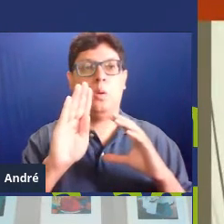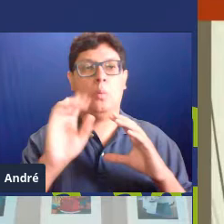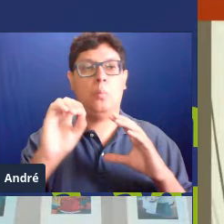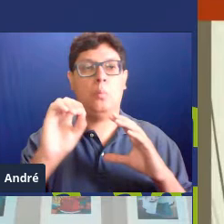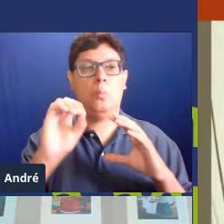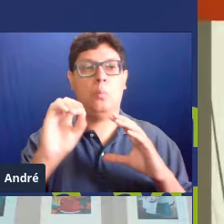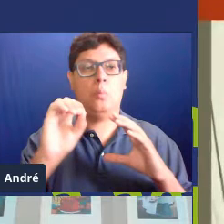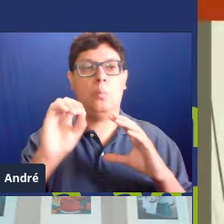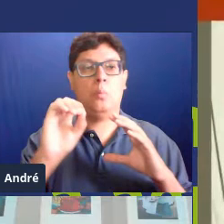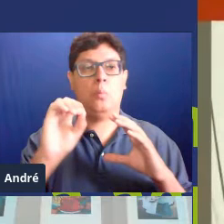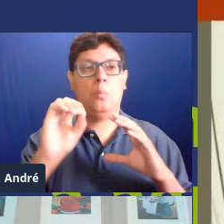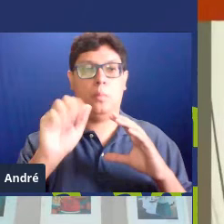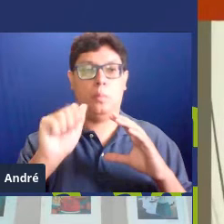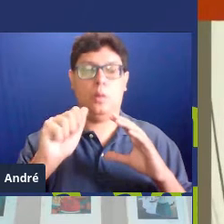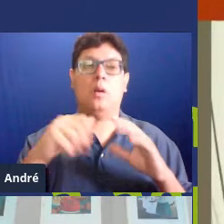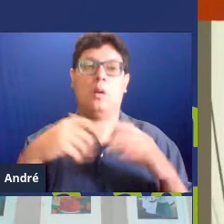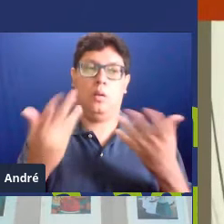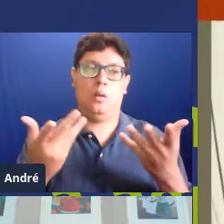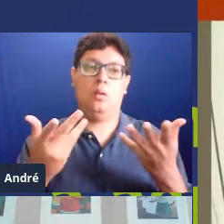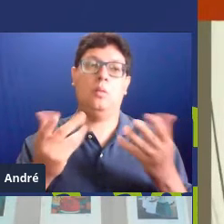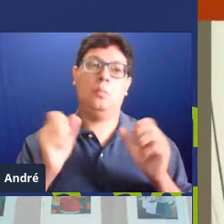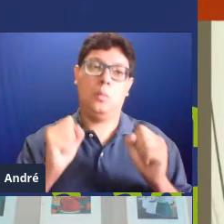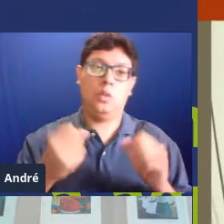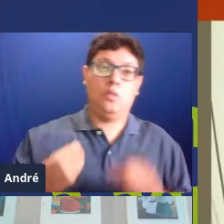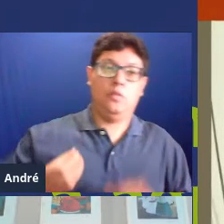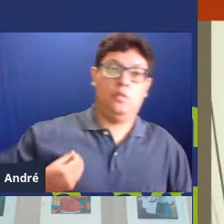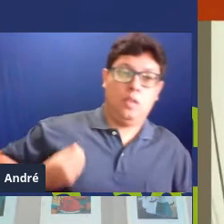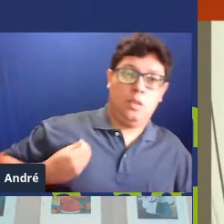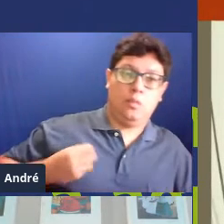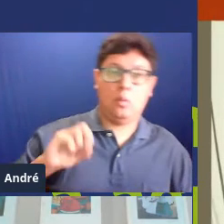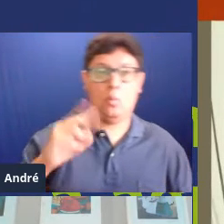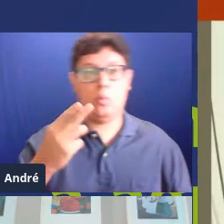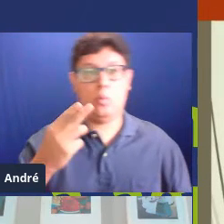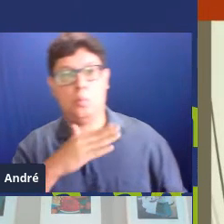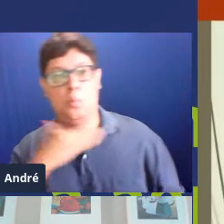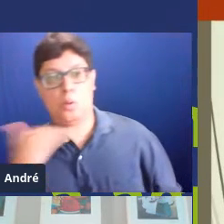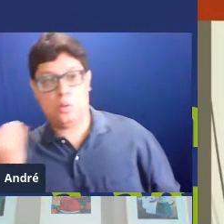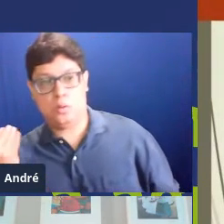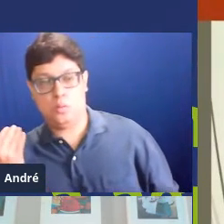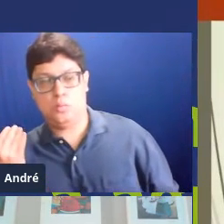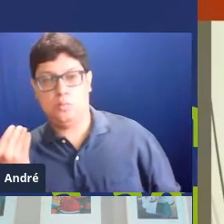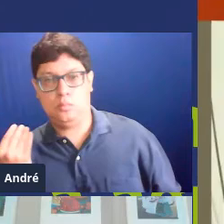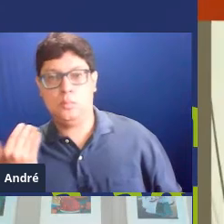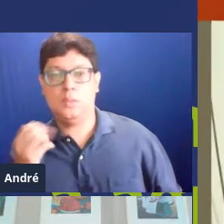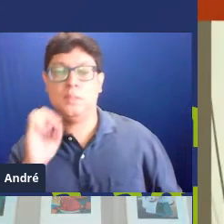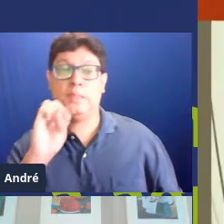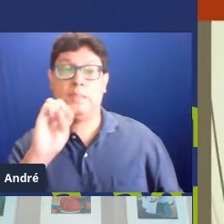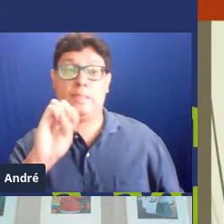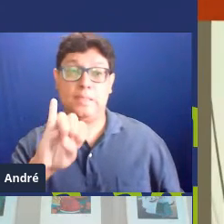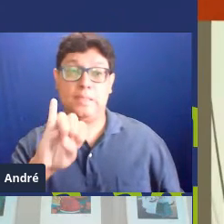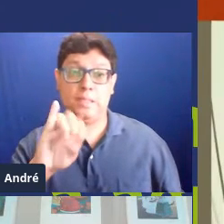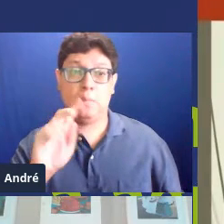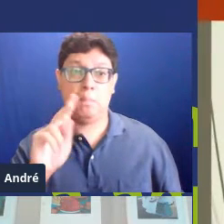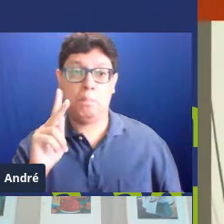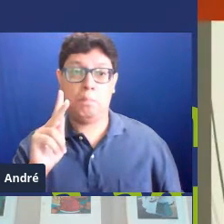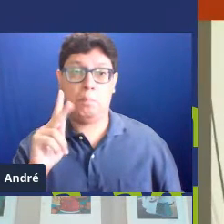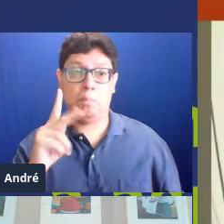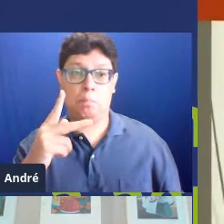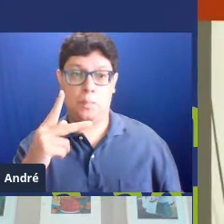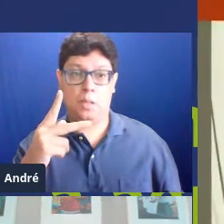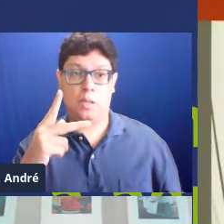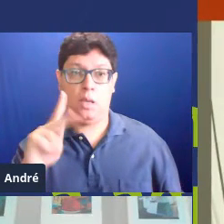todo o meu trabalho de fazer a larvicultura e a pós-larva vai morrer. Então, você fazer o